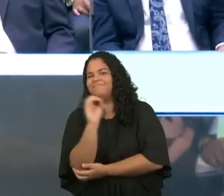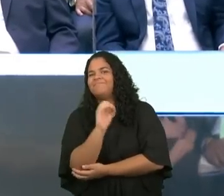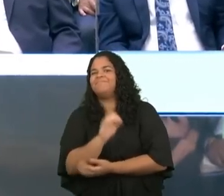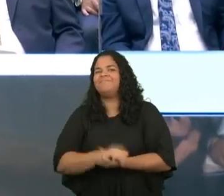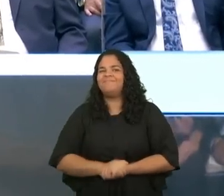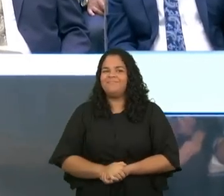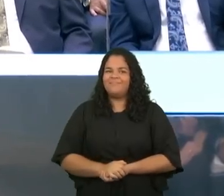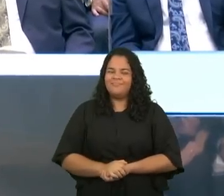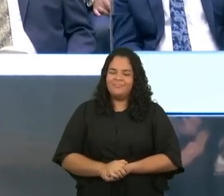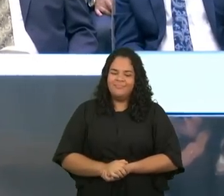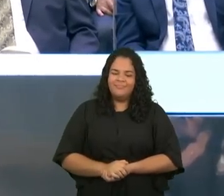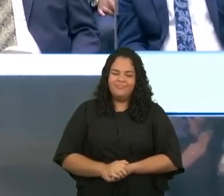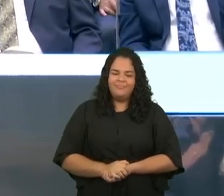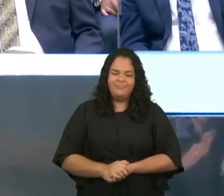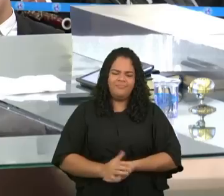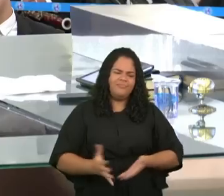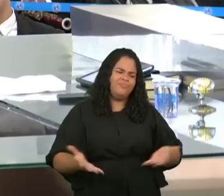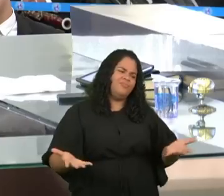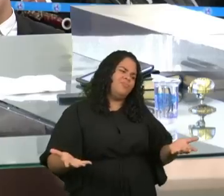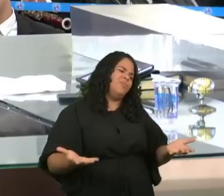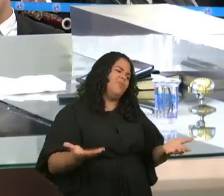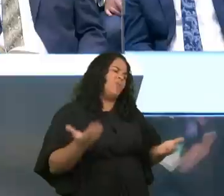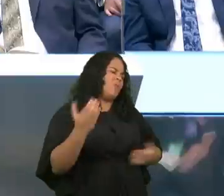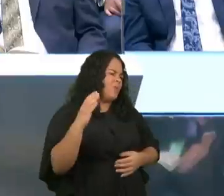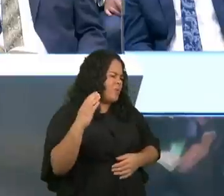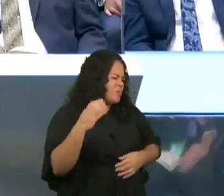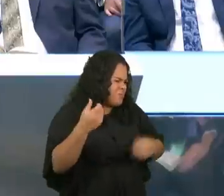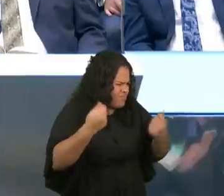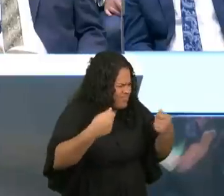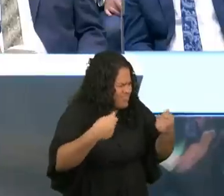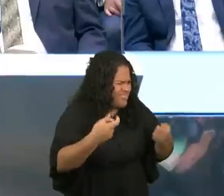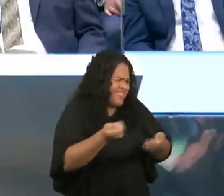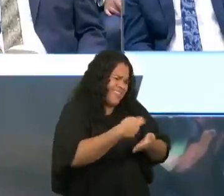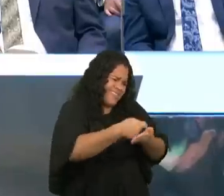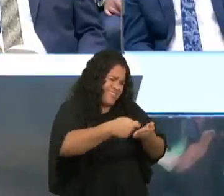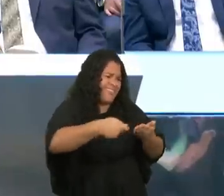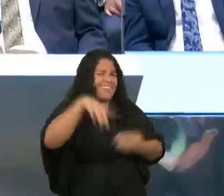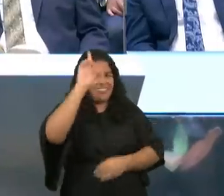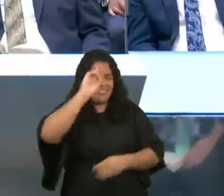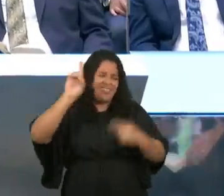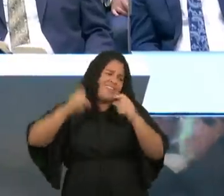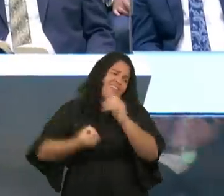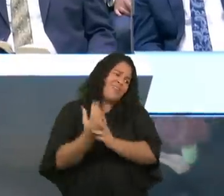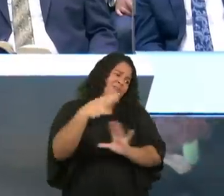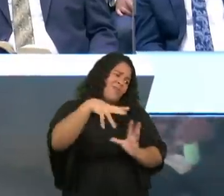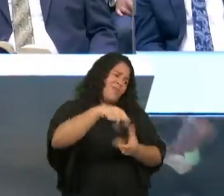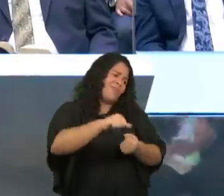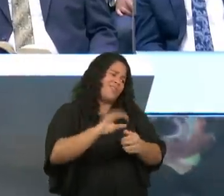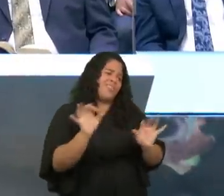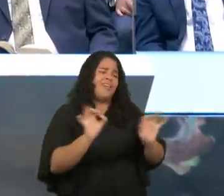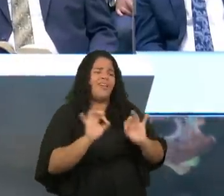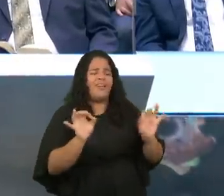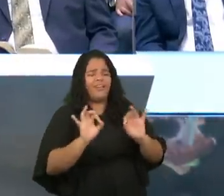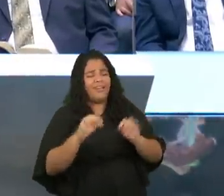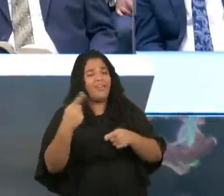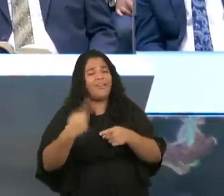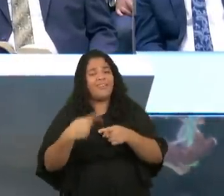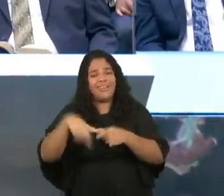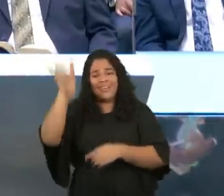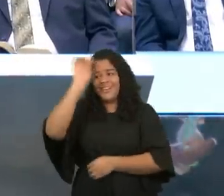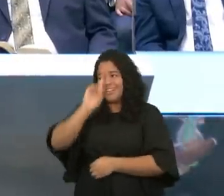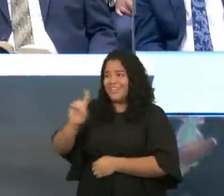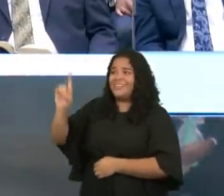Mas não precisava Galileuzinho dizer isso, pois a Bíblia já dizia qual o instrumento que Deus usou. E não